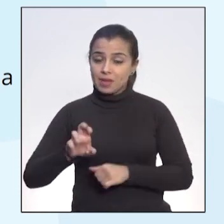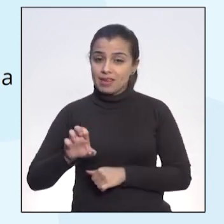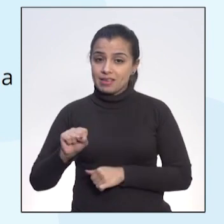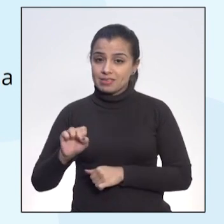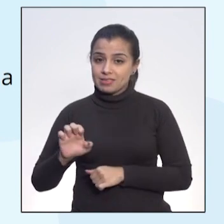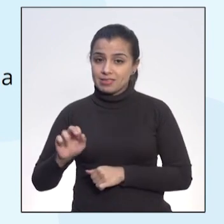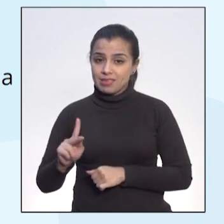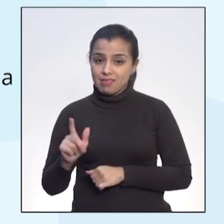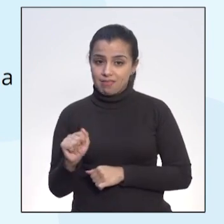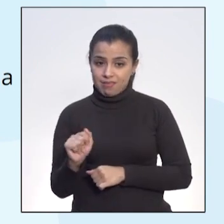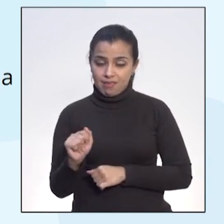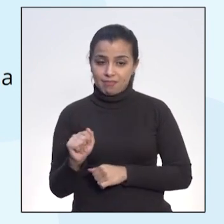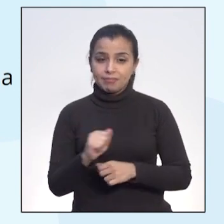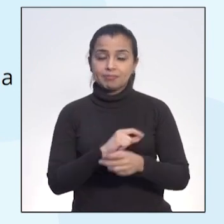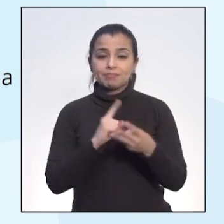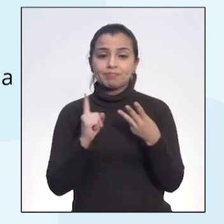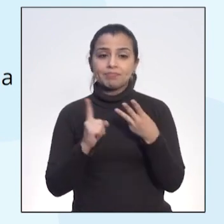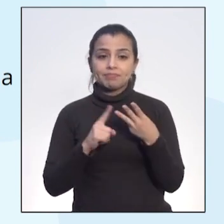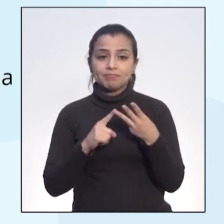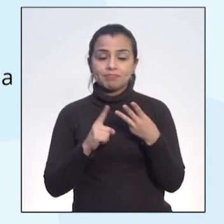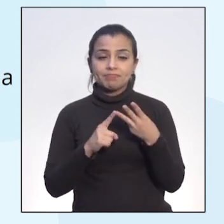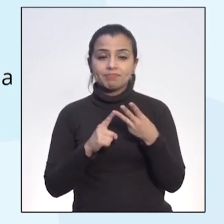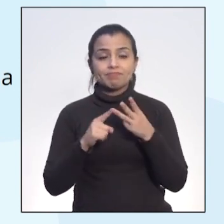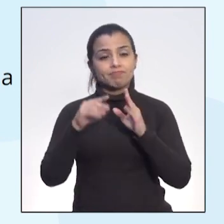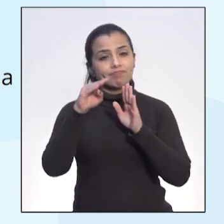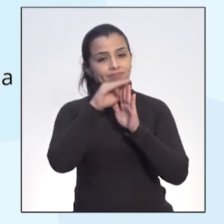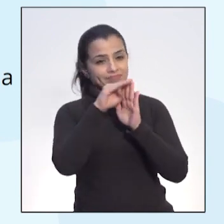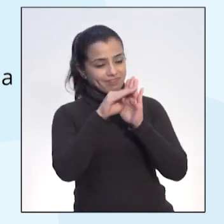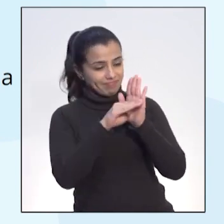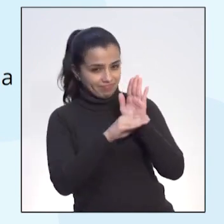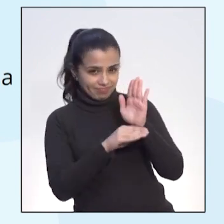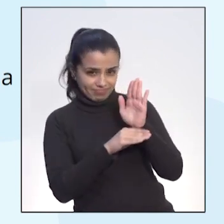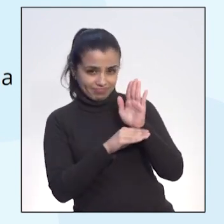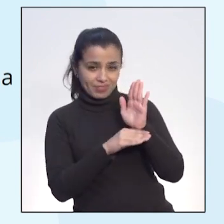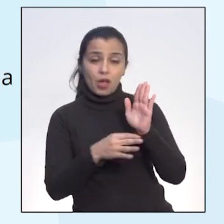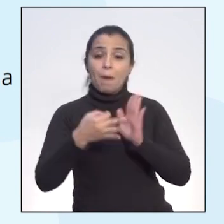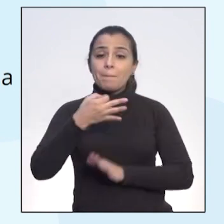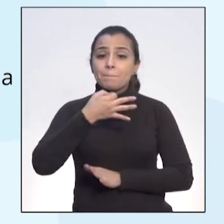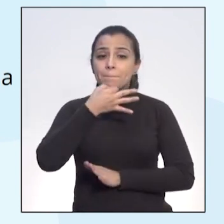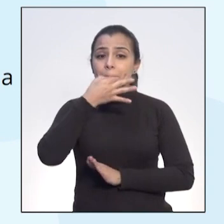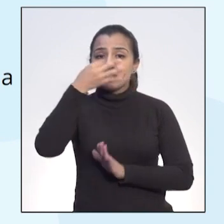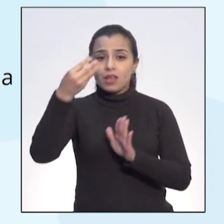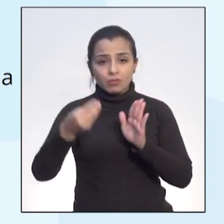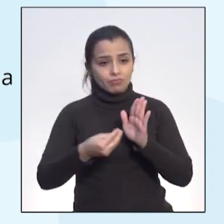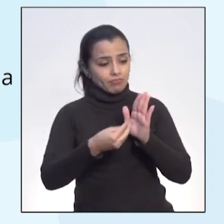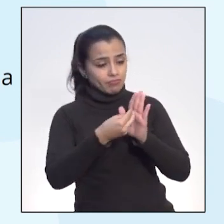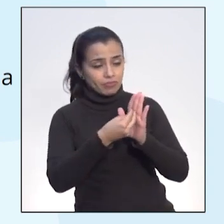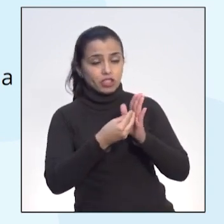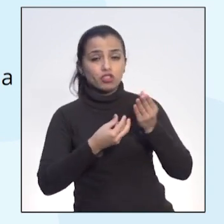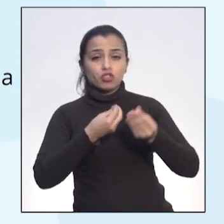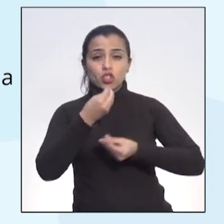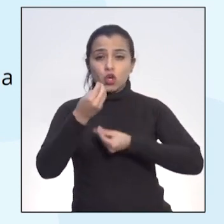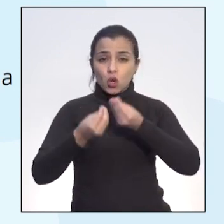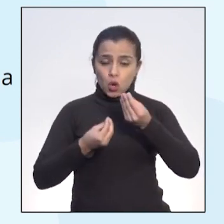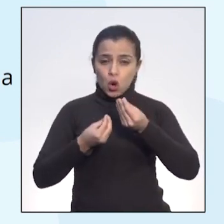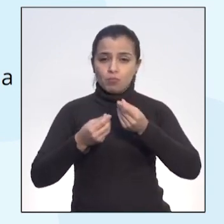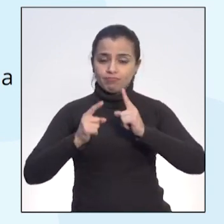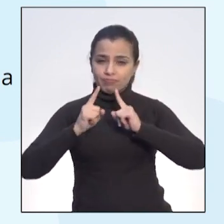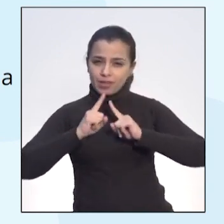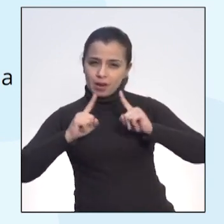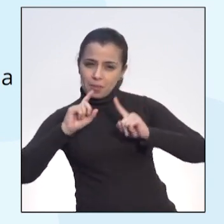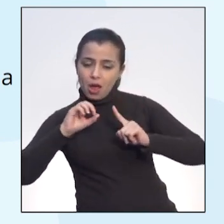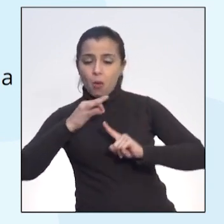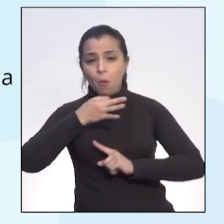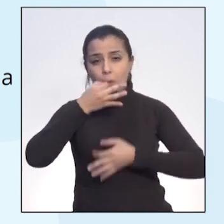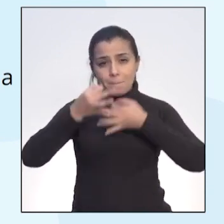crítica e estruturaremos nossa própria opinião para a elaboração de uma resenha crítica. Mas